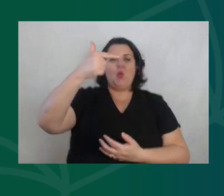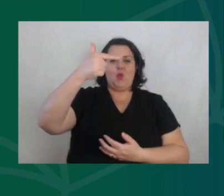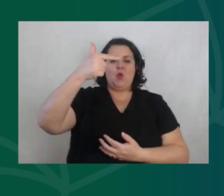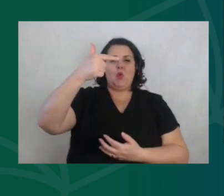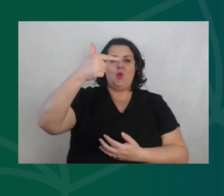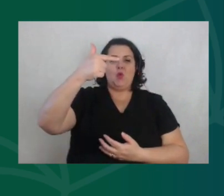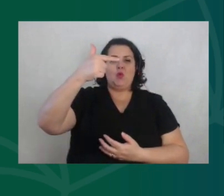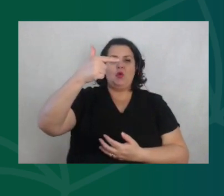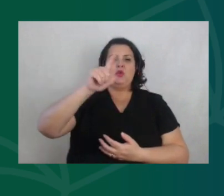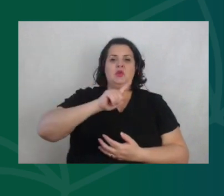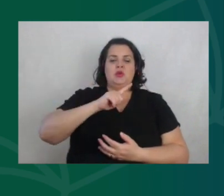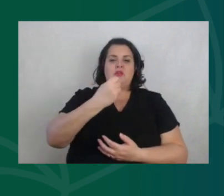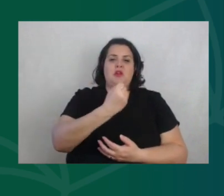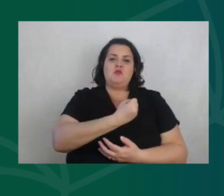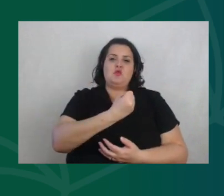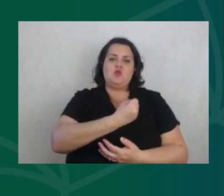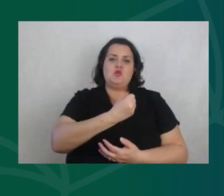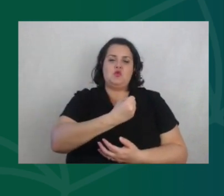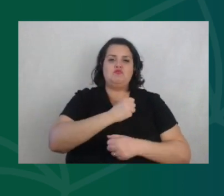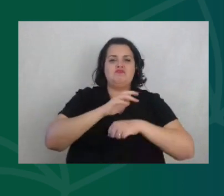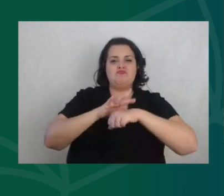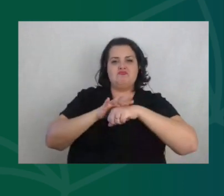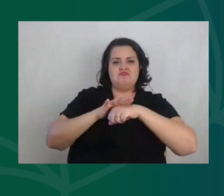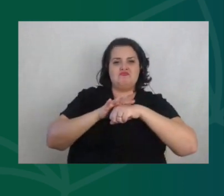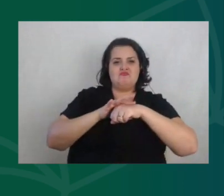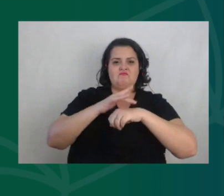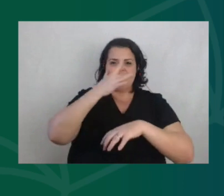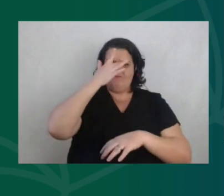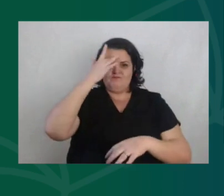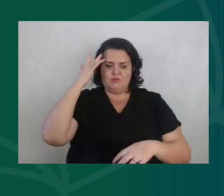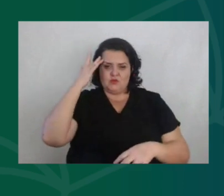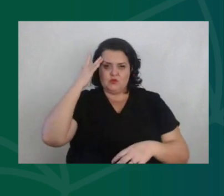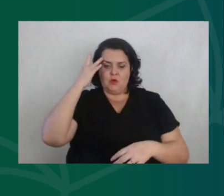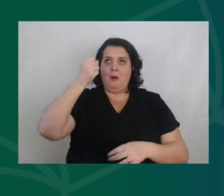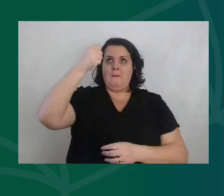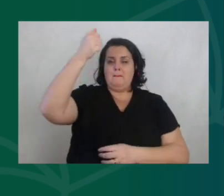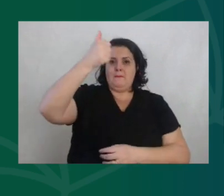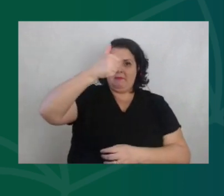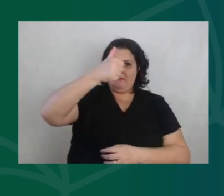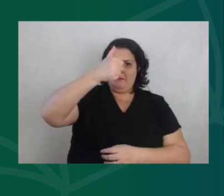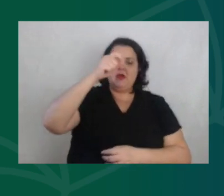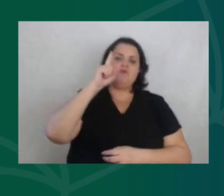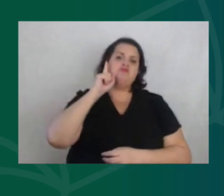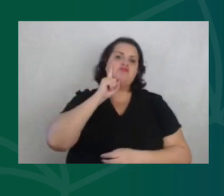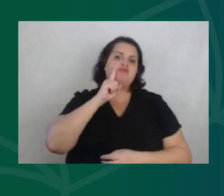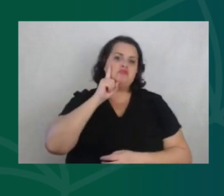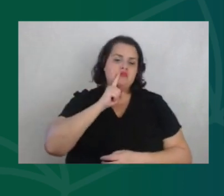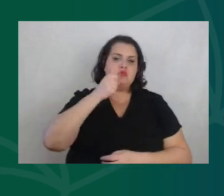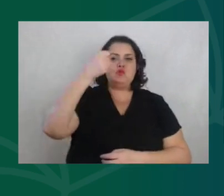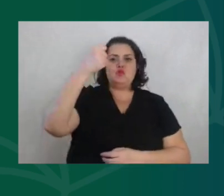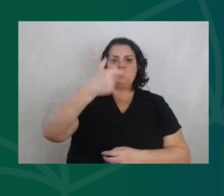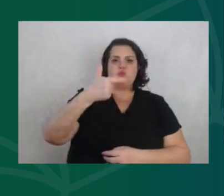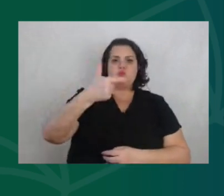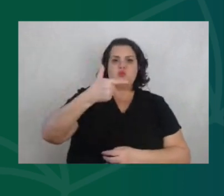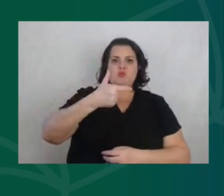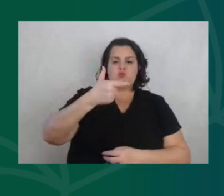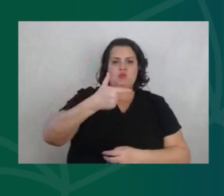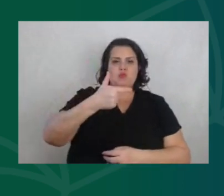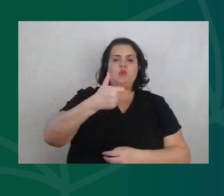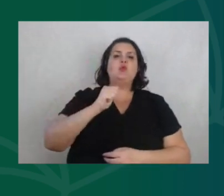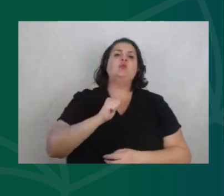os Estados Unidos, onde a epidemia se concentrou muito, inicialmente se concentrou em Nova York,